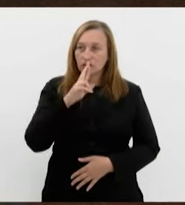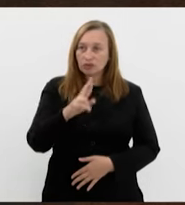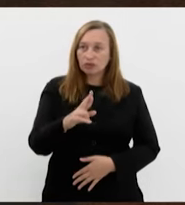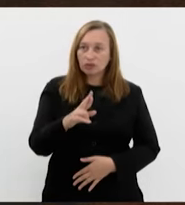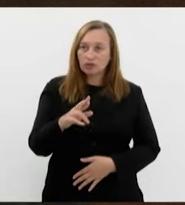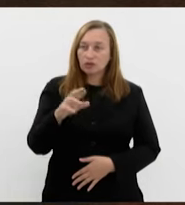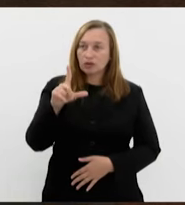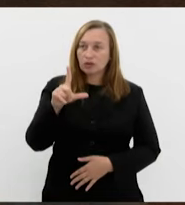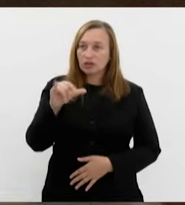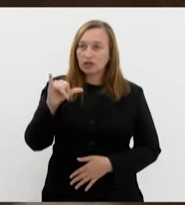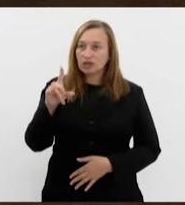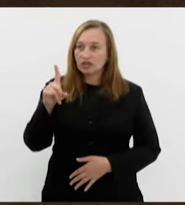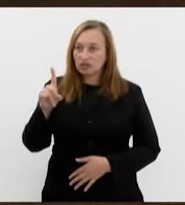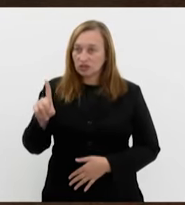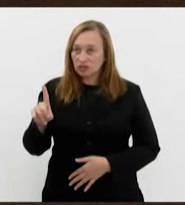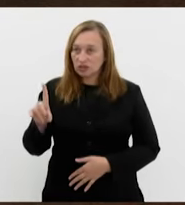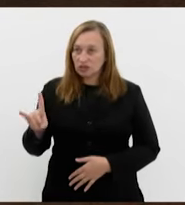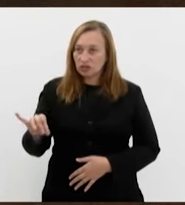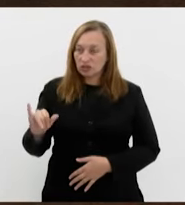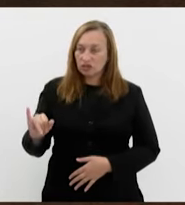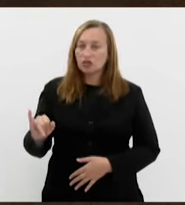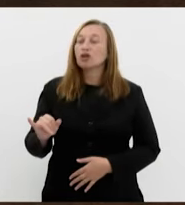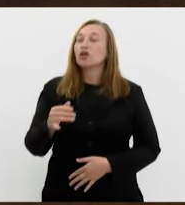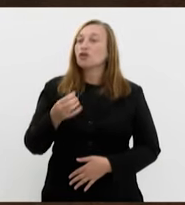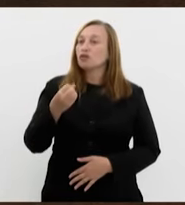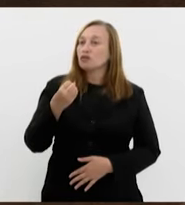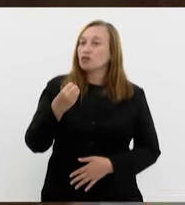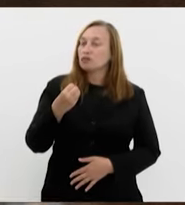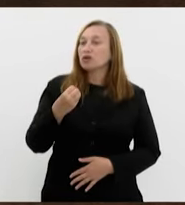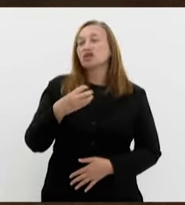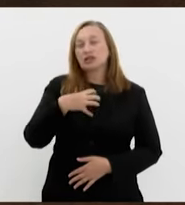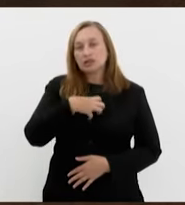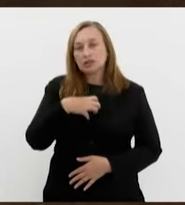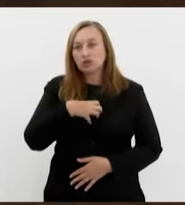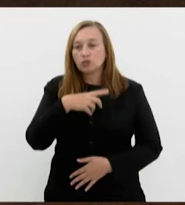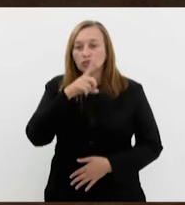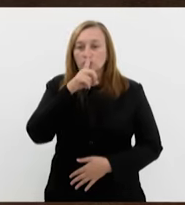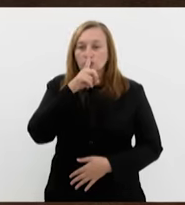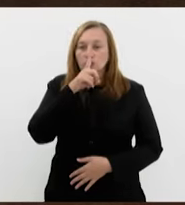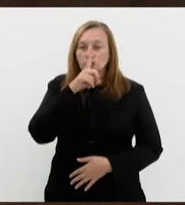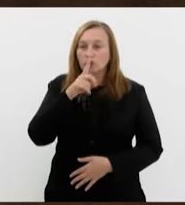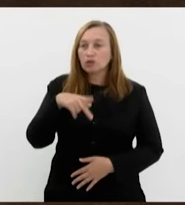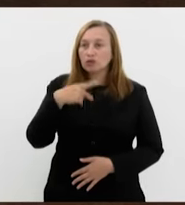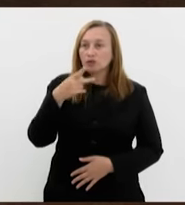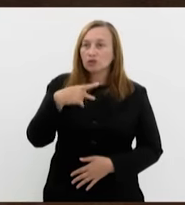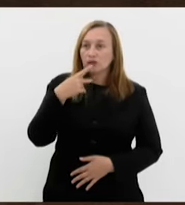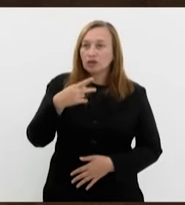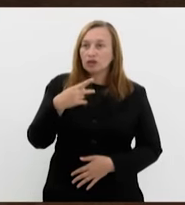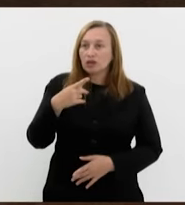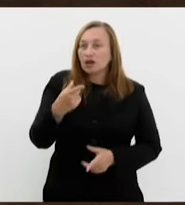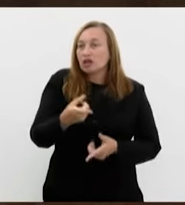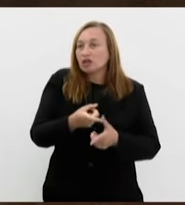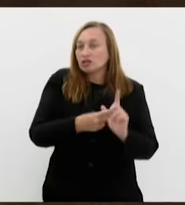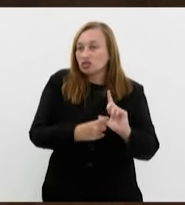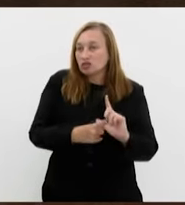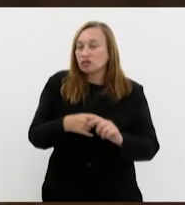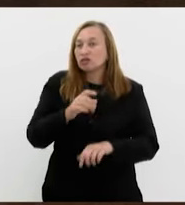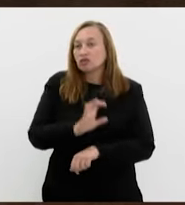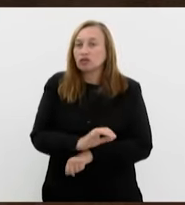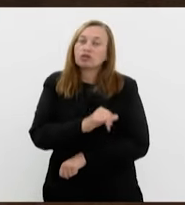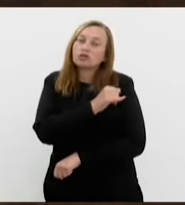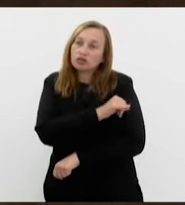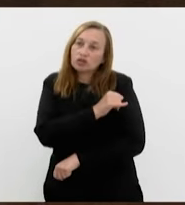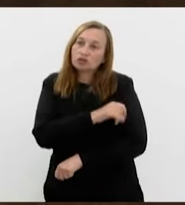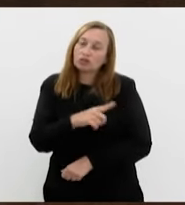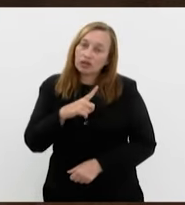LIDE. Foi chocante, a gente sentiu um silêncio na plateia quando falou sobre a dívida que o Estado do Rio de Janeiro